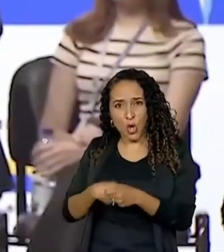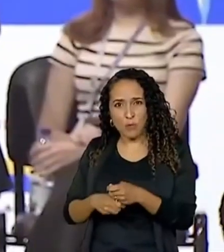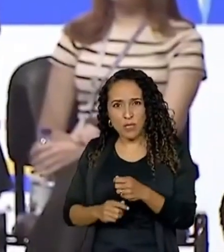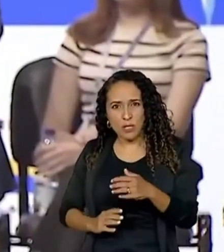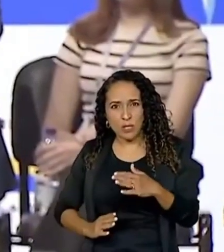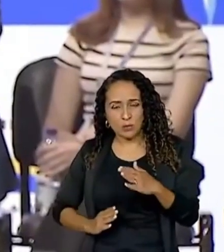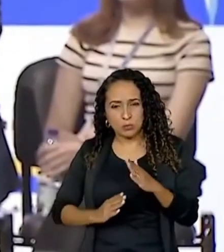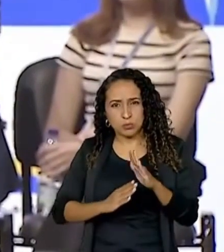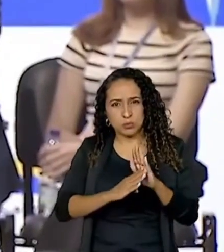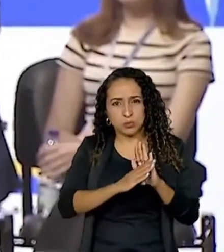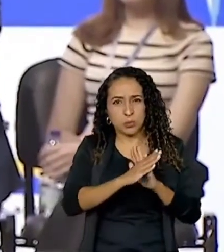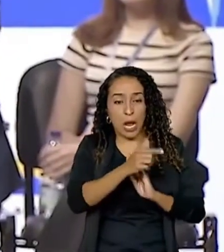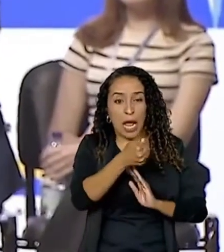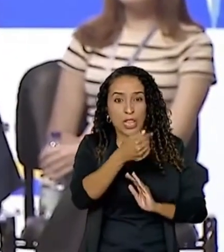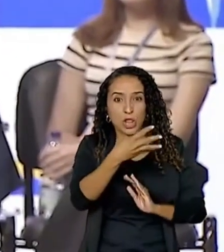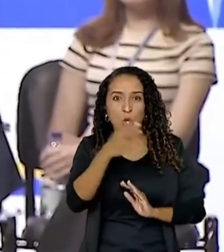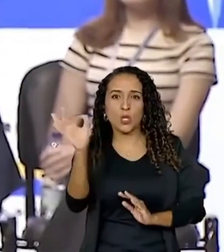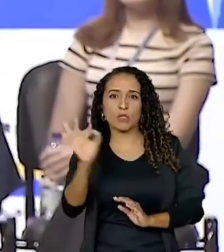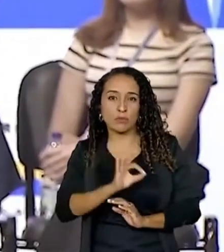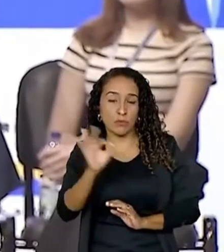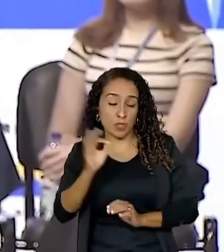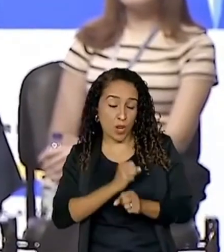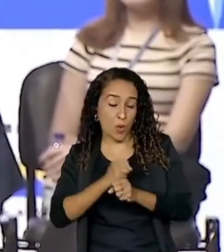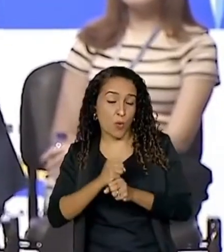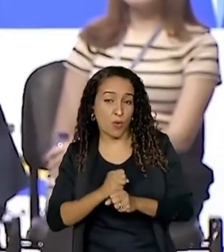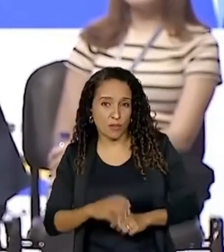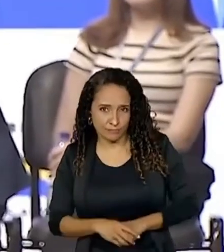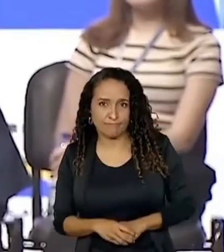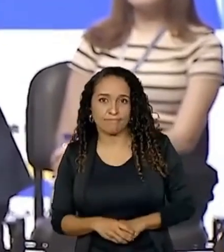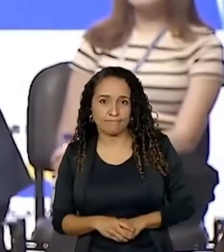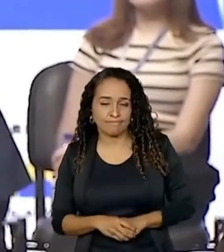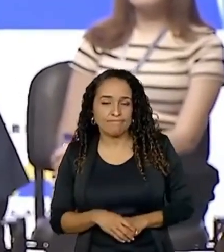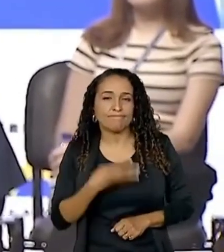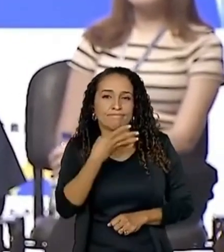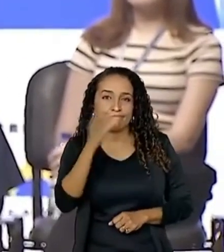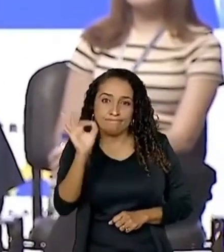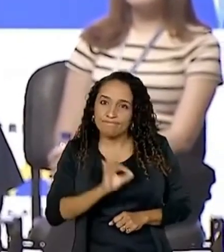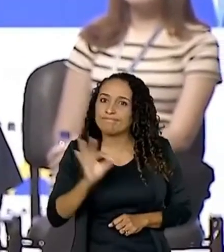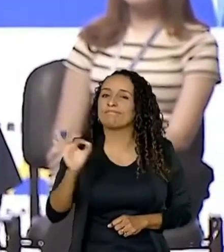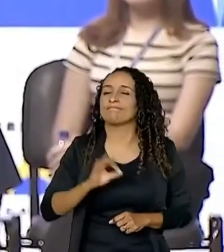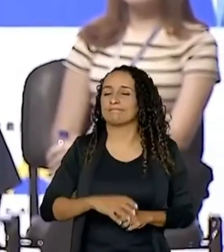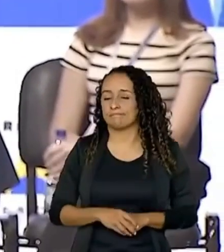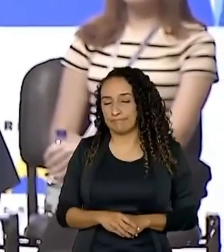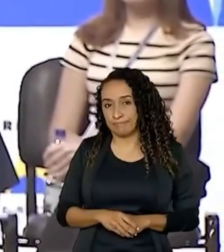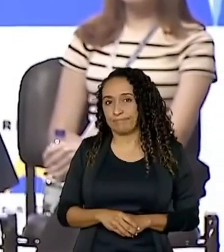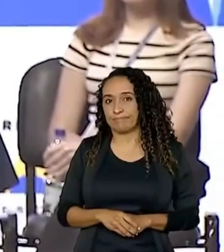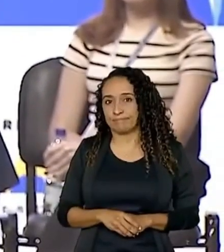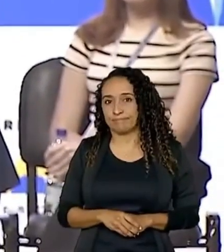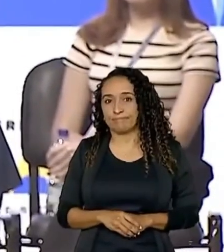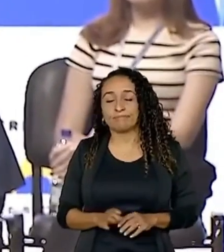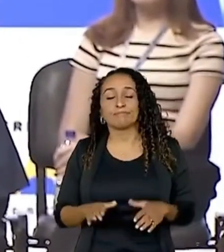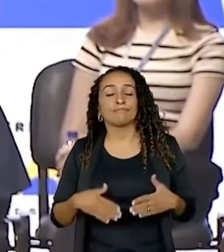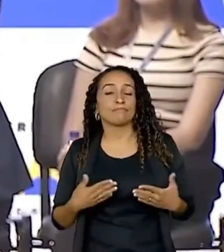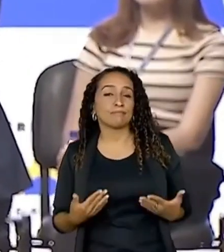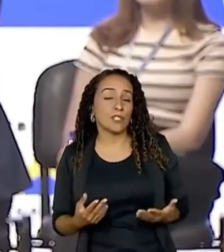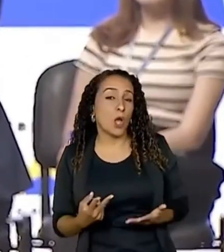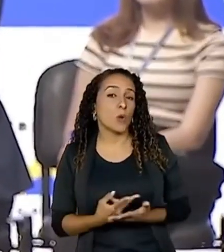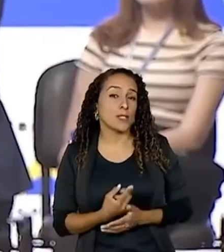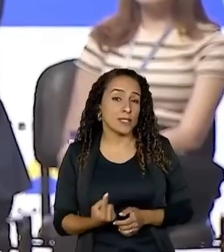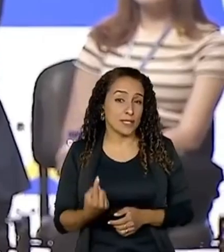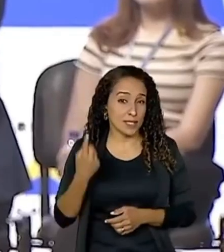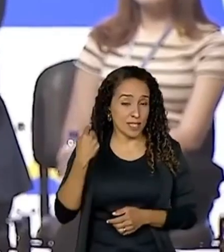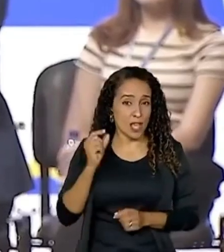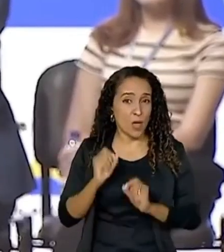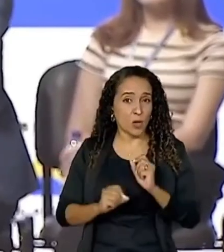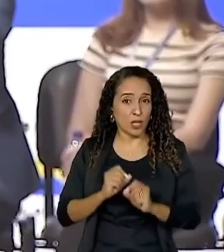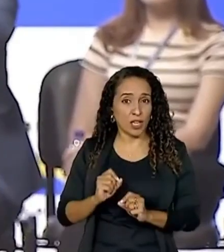chegou a crescer 14% ao ano. 14% ao ano. E o que acontecia